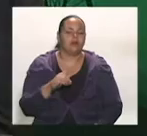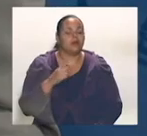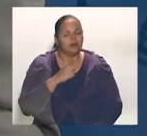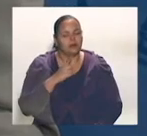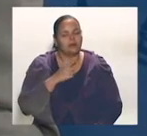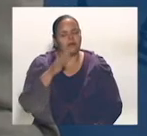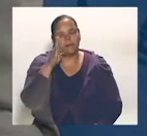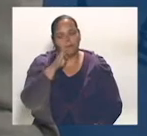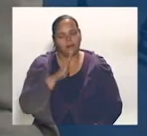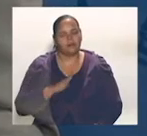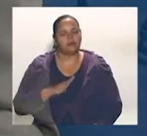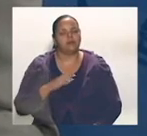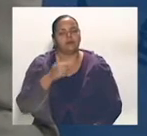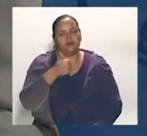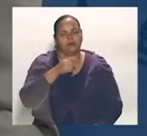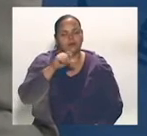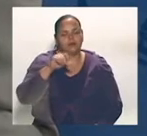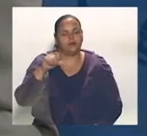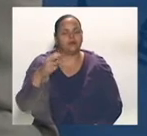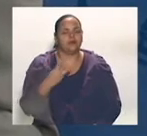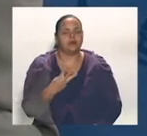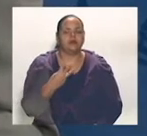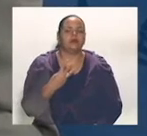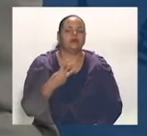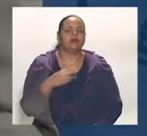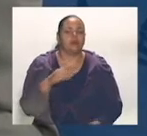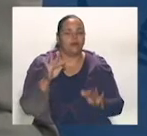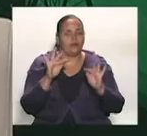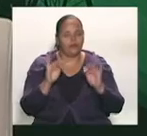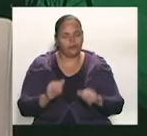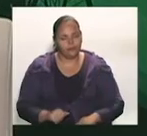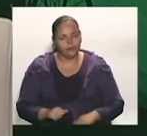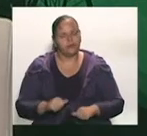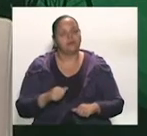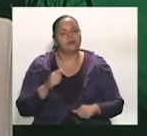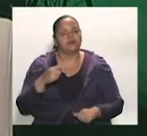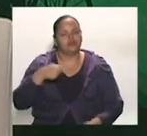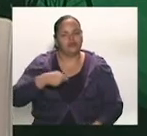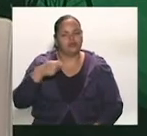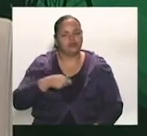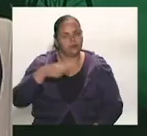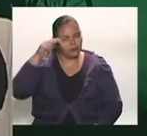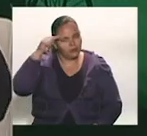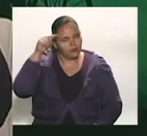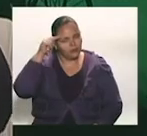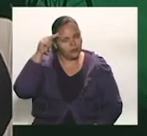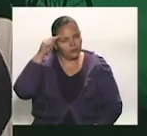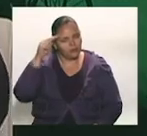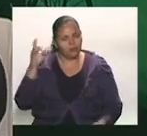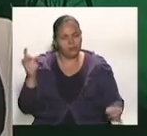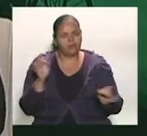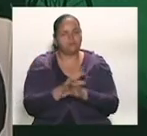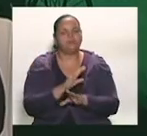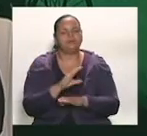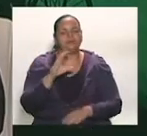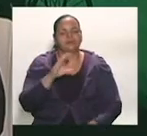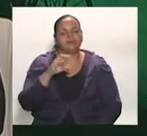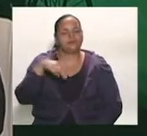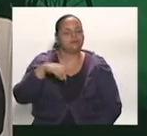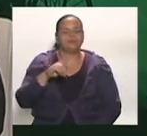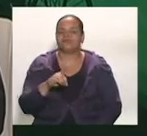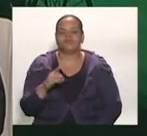do que você tinha com o CND, que era o Conselho Nacional de Esportes, que funcionou no Brasil até 1993. E com o fim